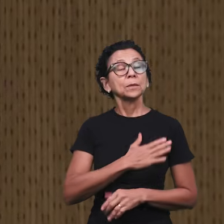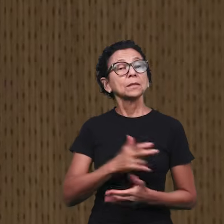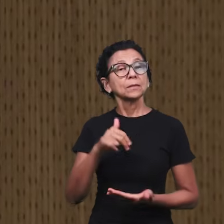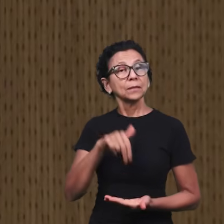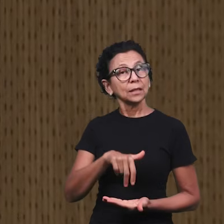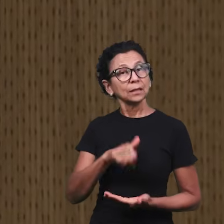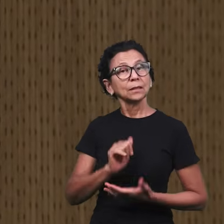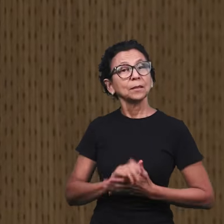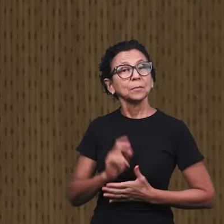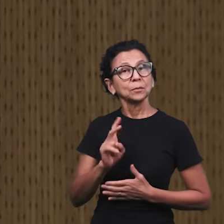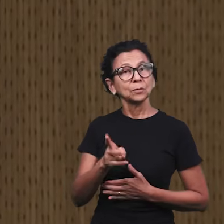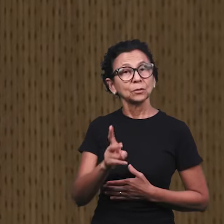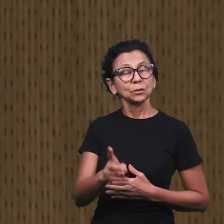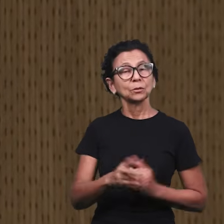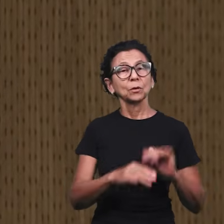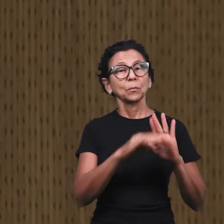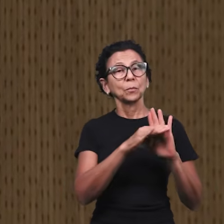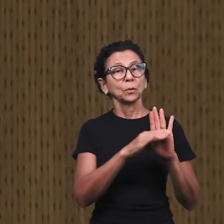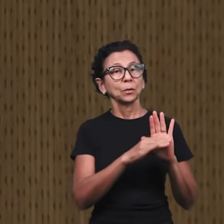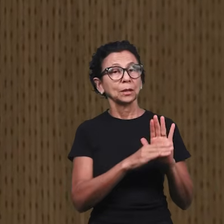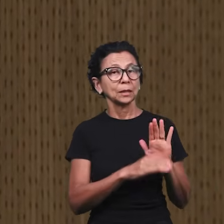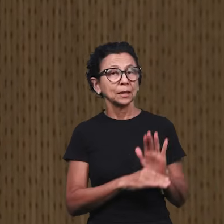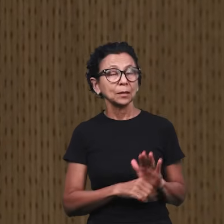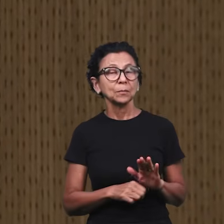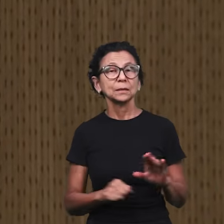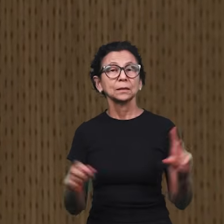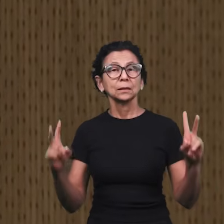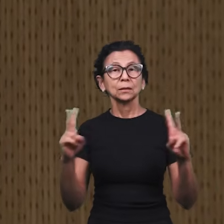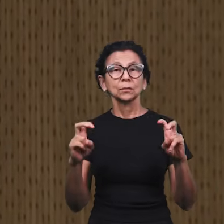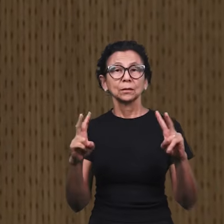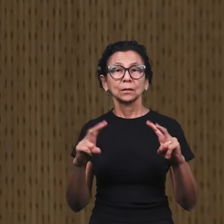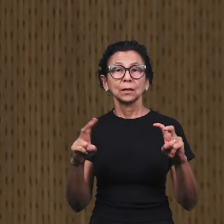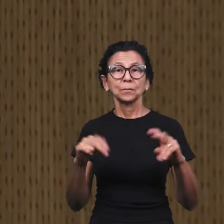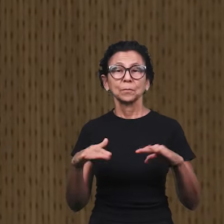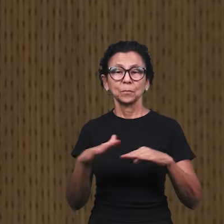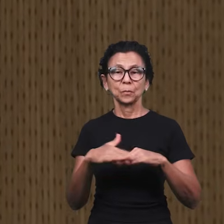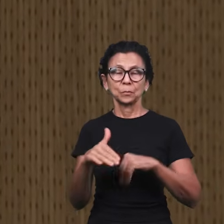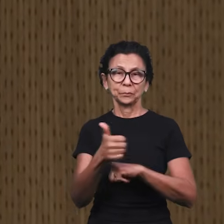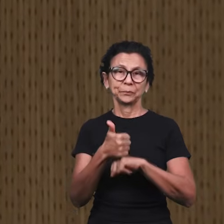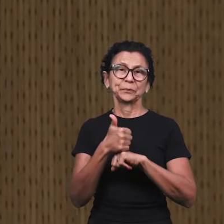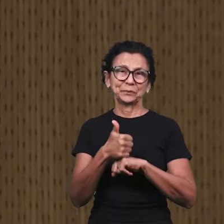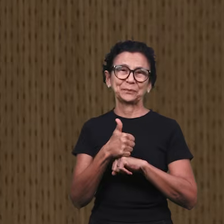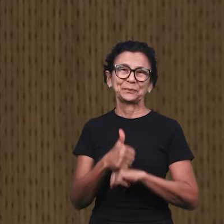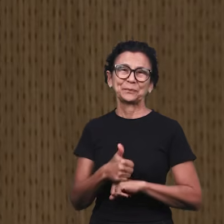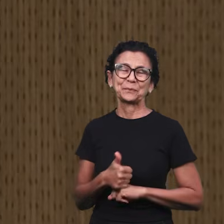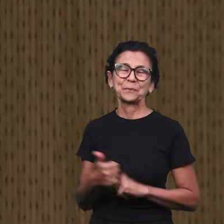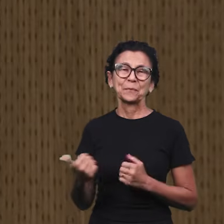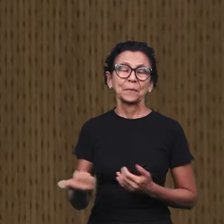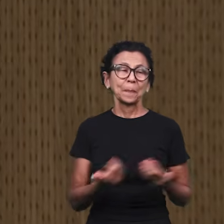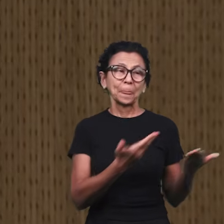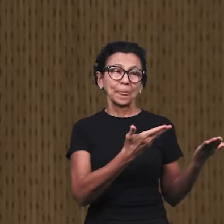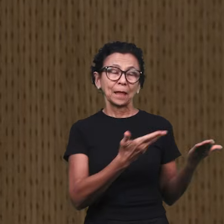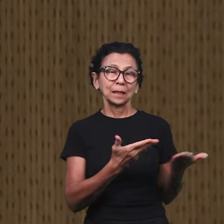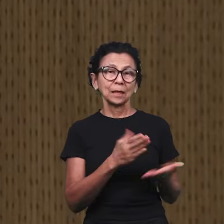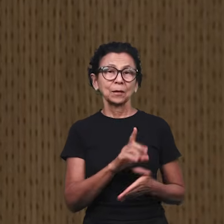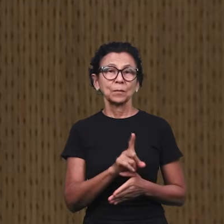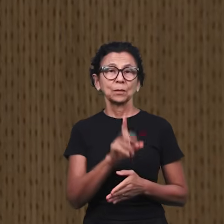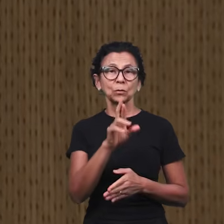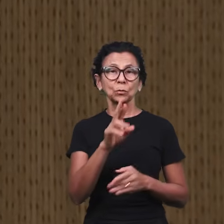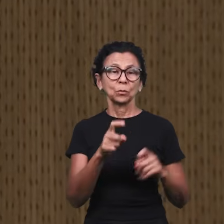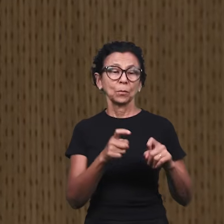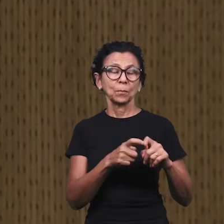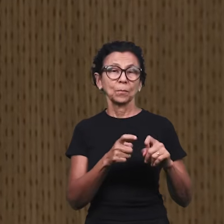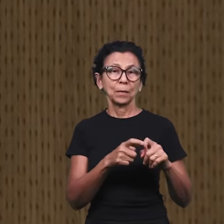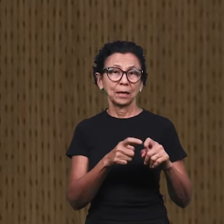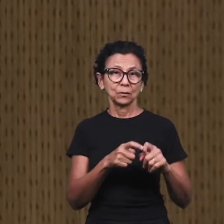hoje nós damos continuidade à série de carreiras que nós estamos fazendo. E hoje, como já apresentamos, nós estamos aqui com o doutor Eduardo